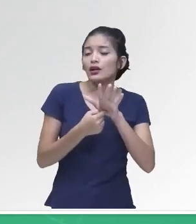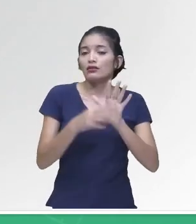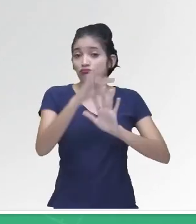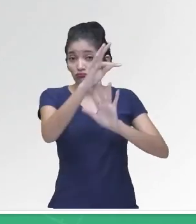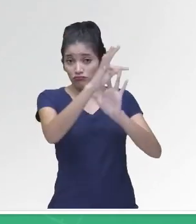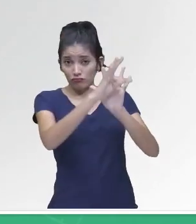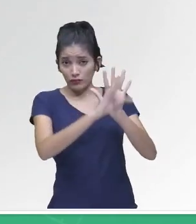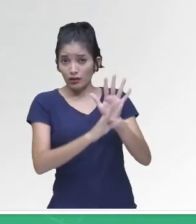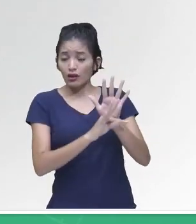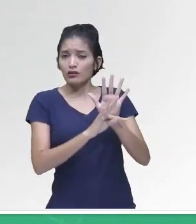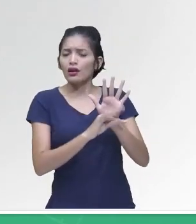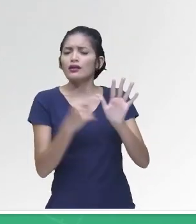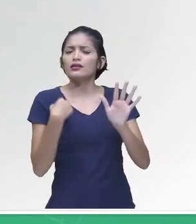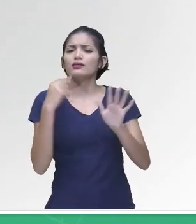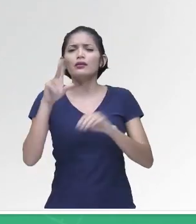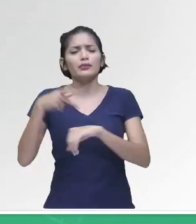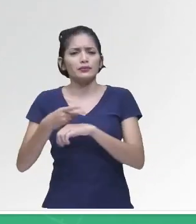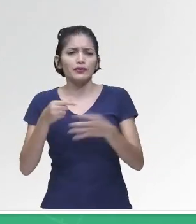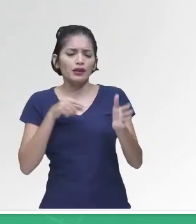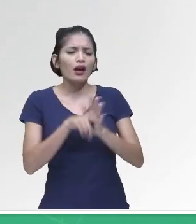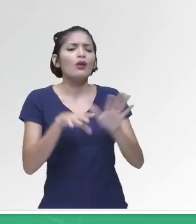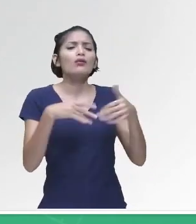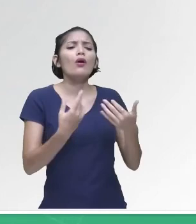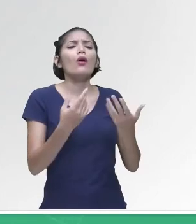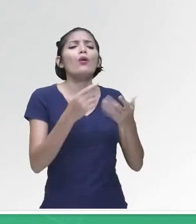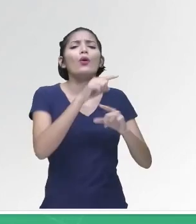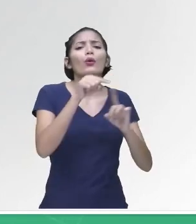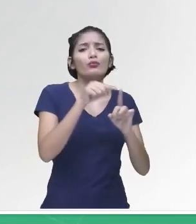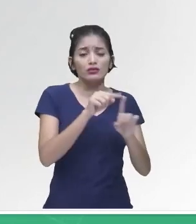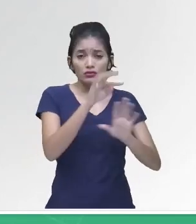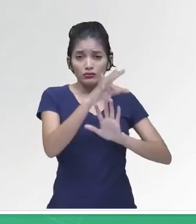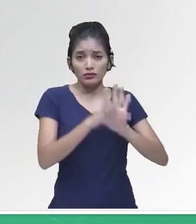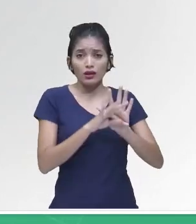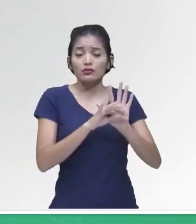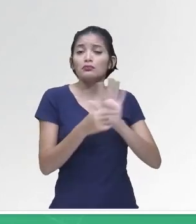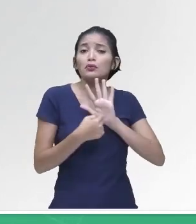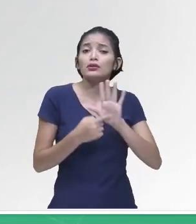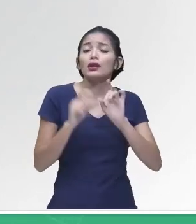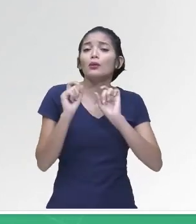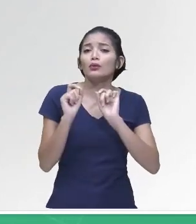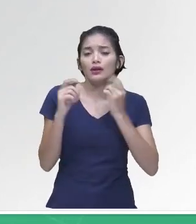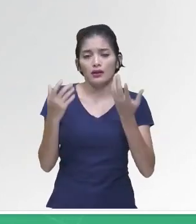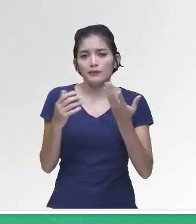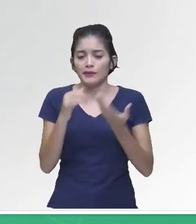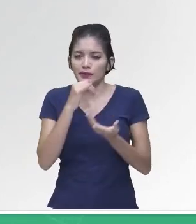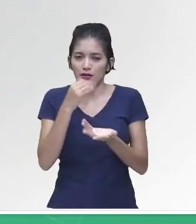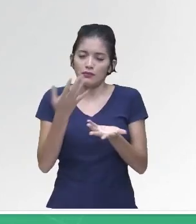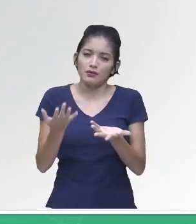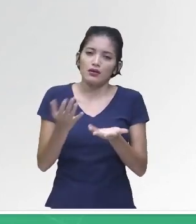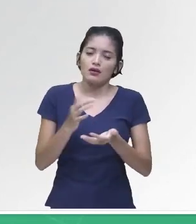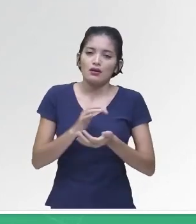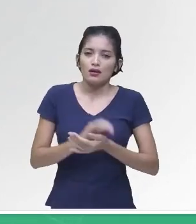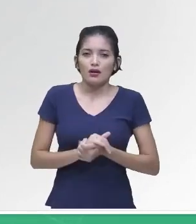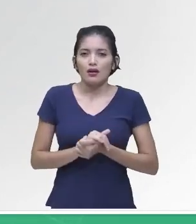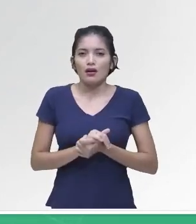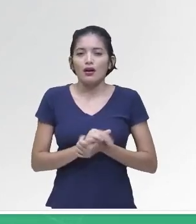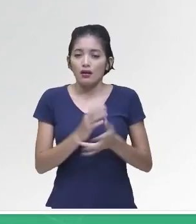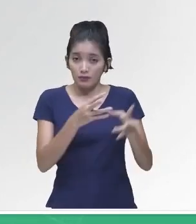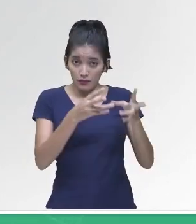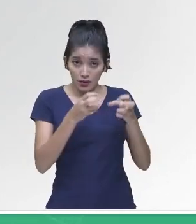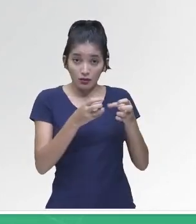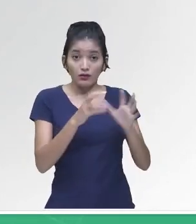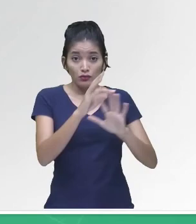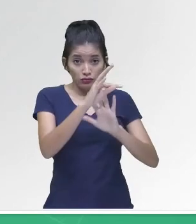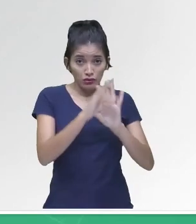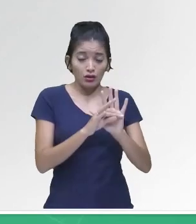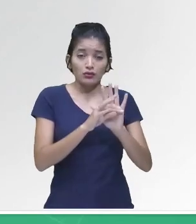texto e aí eles perguntarem qual é o objetivo do texto, qual é a intenção. Então, se de repente a gente já observa que é um texto de